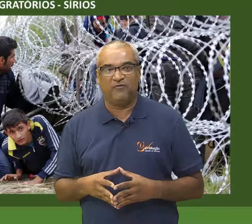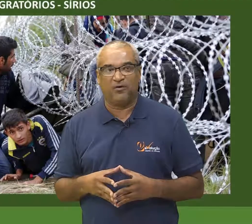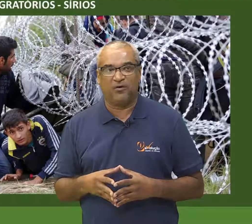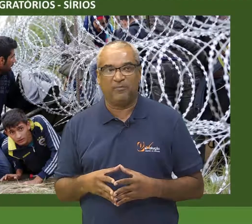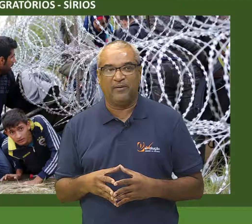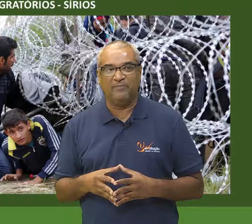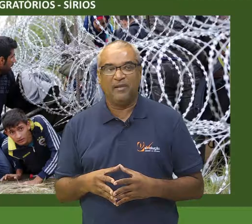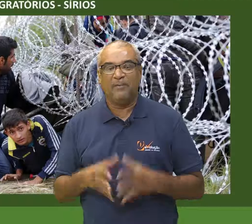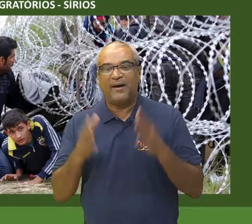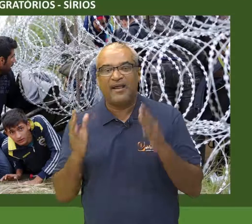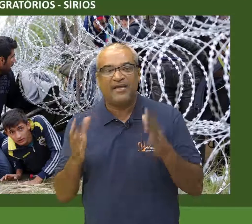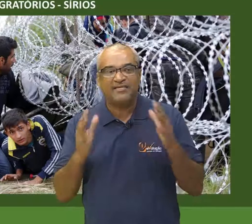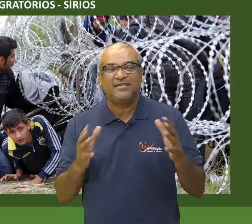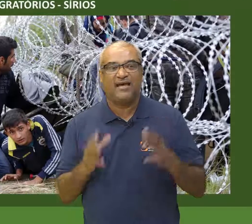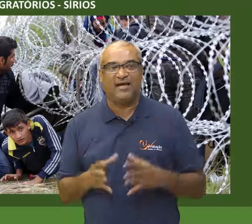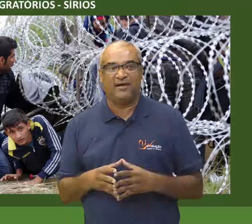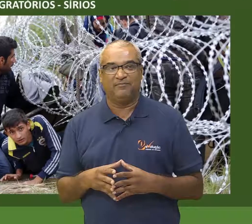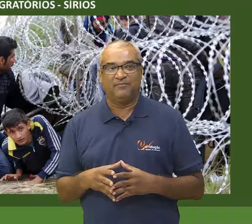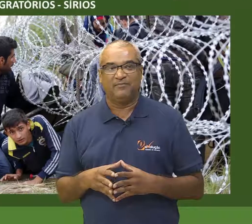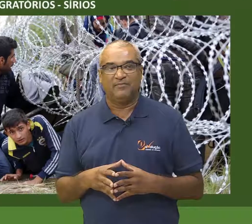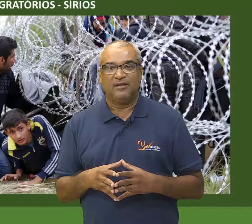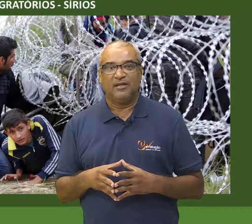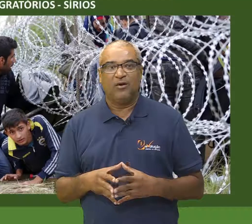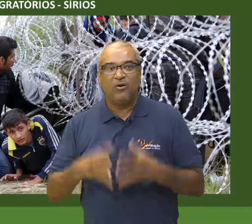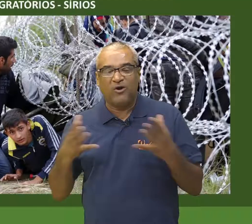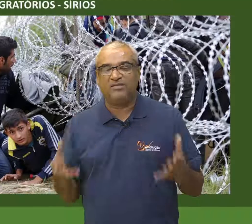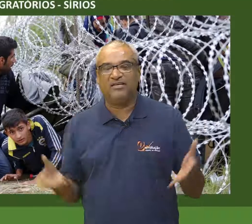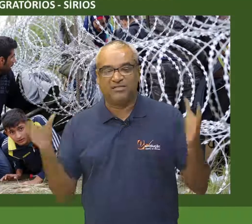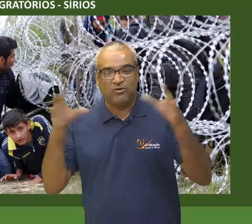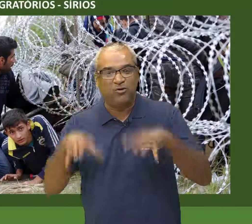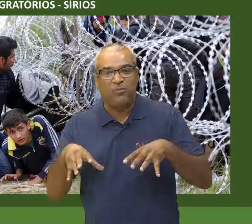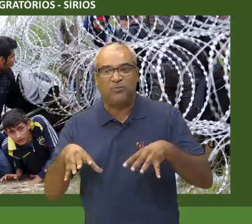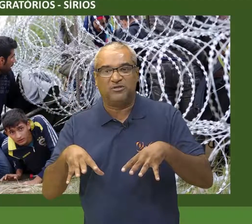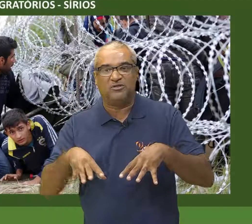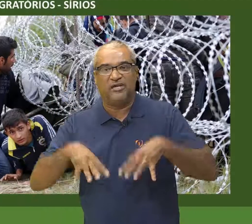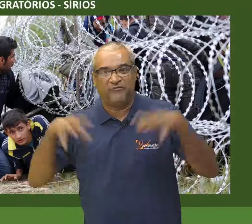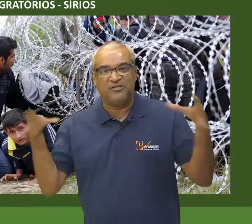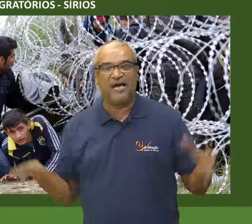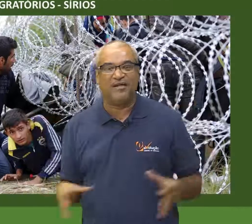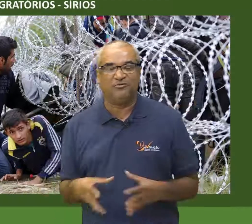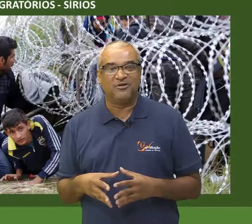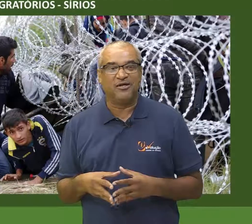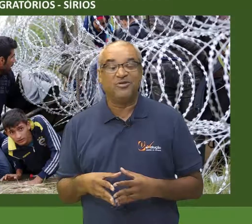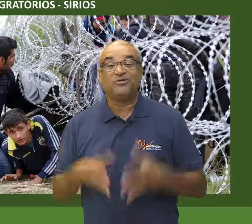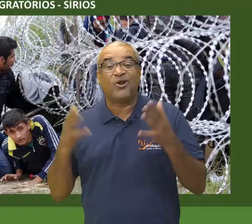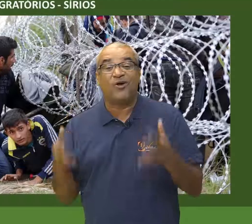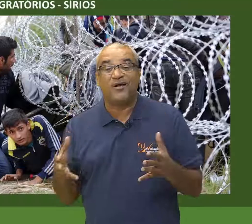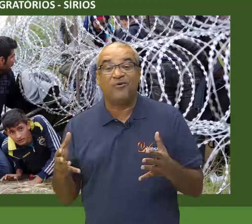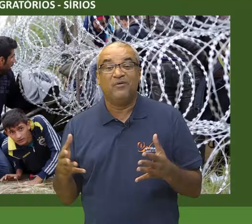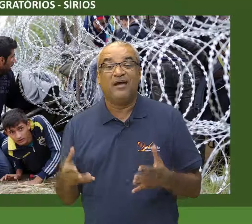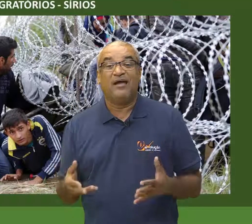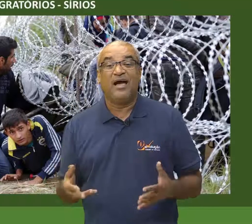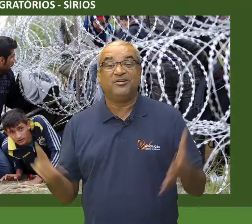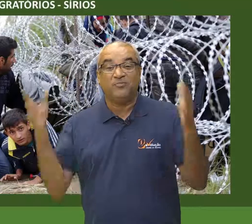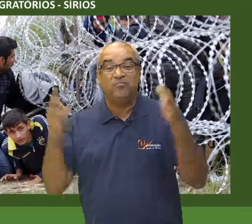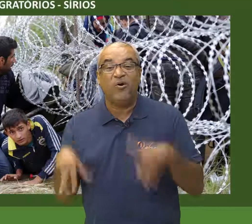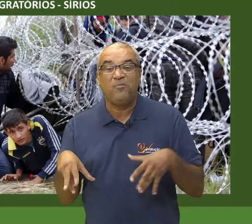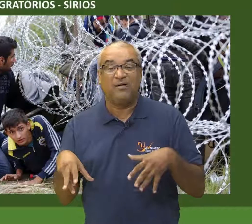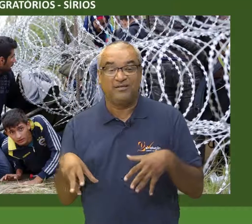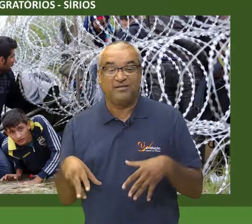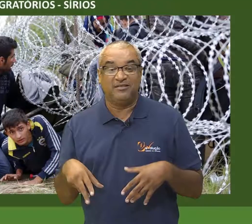procurarem a nova Europa. Para encerrar, hoje esses grupos de refugiados trocam